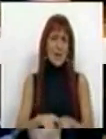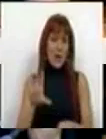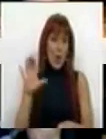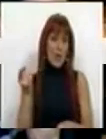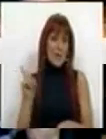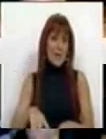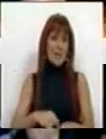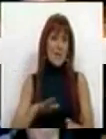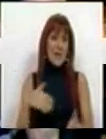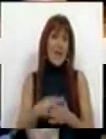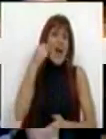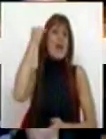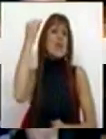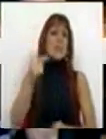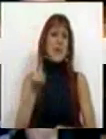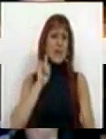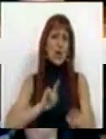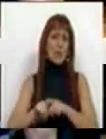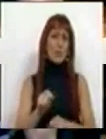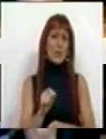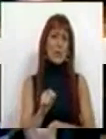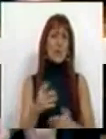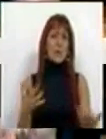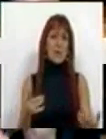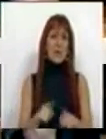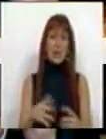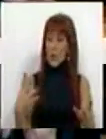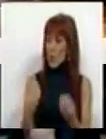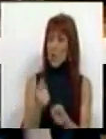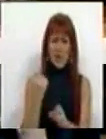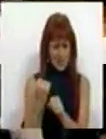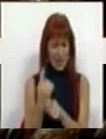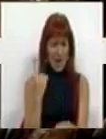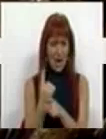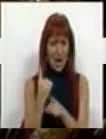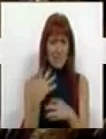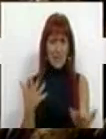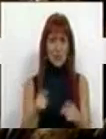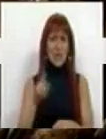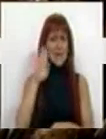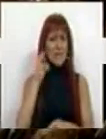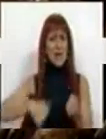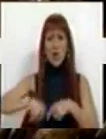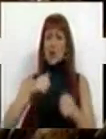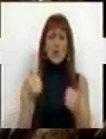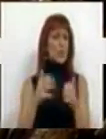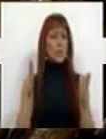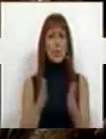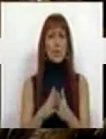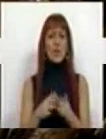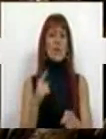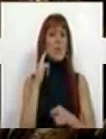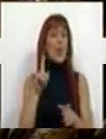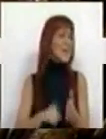aconteceu também saudar em particular a deputada que conosco ainda trabalha e sabendo nós todos que